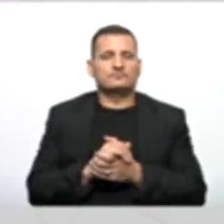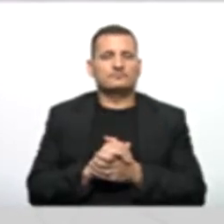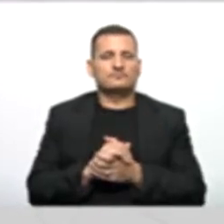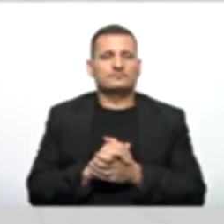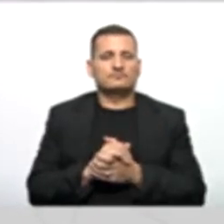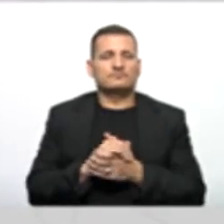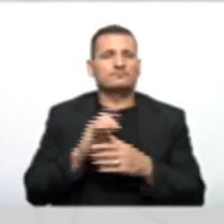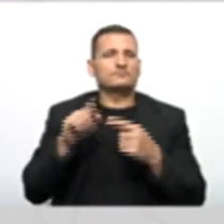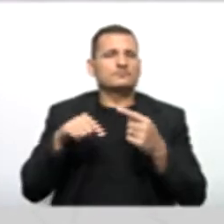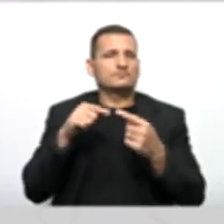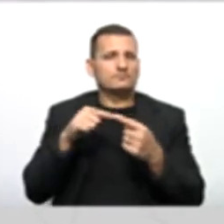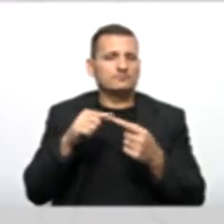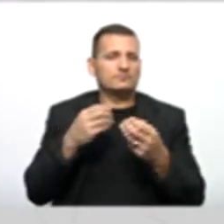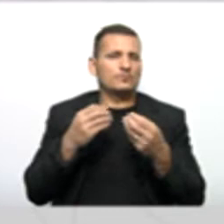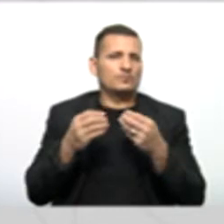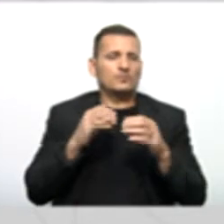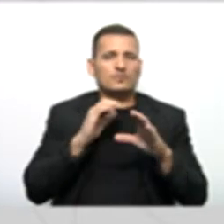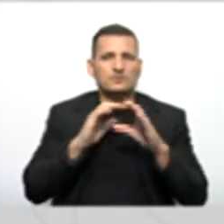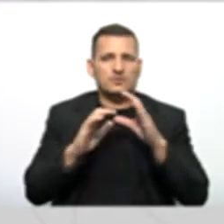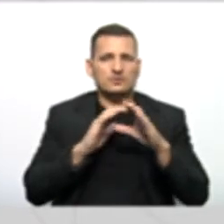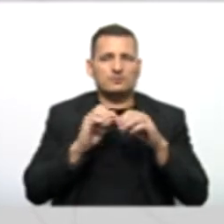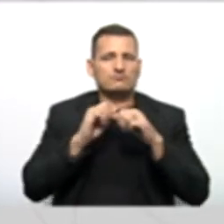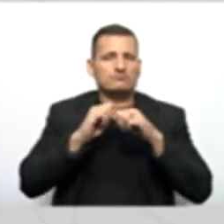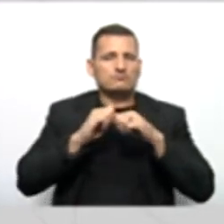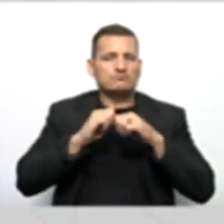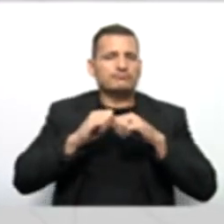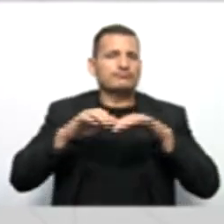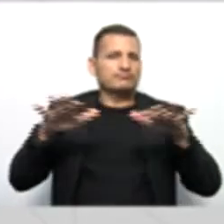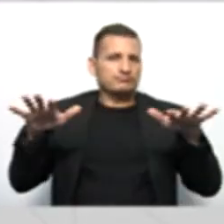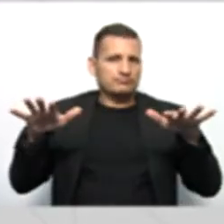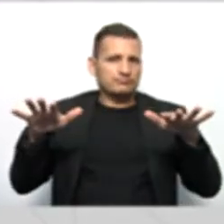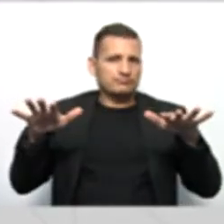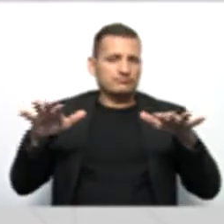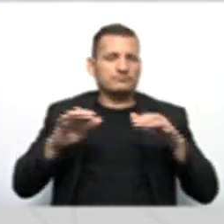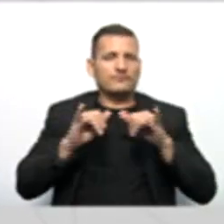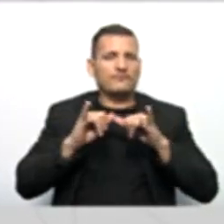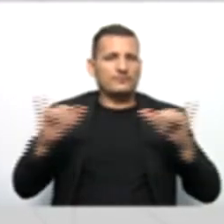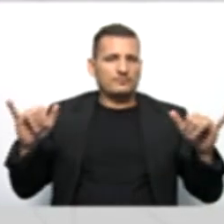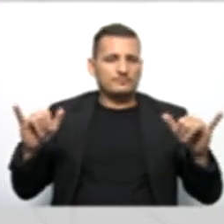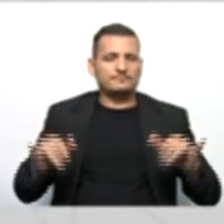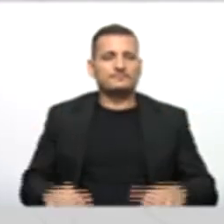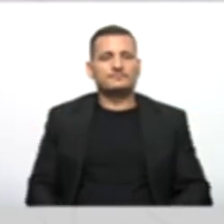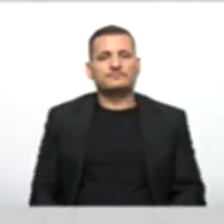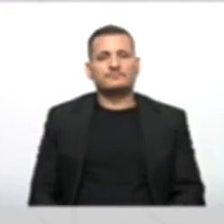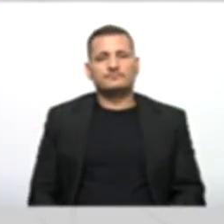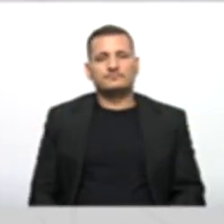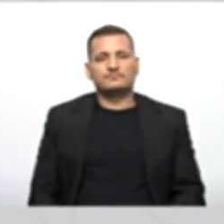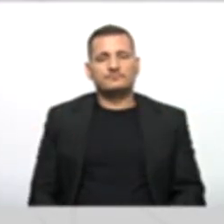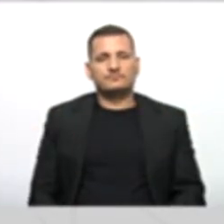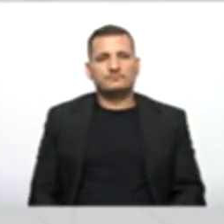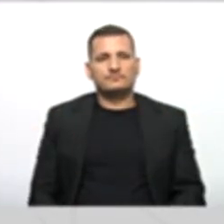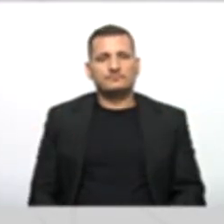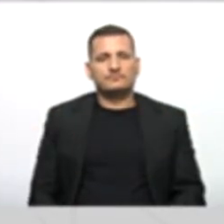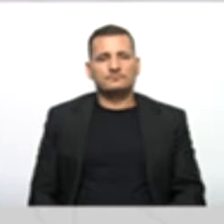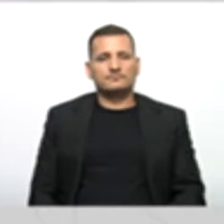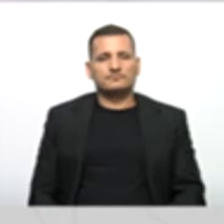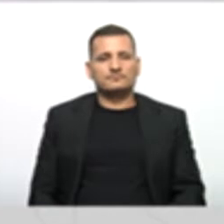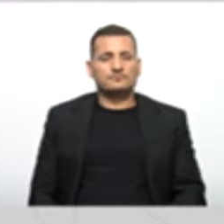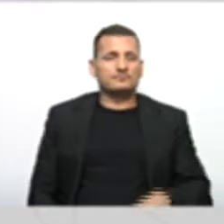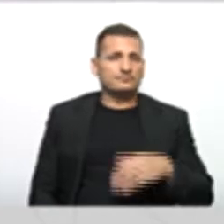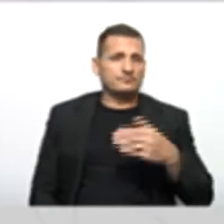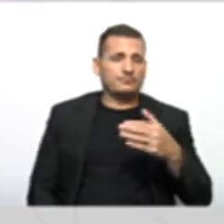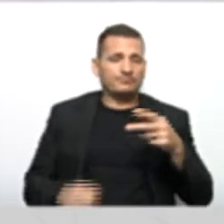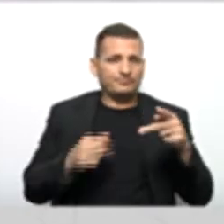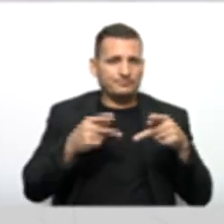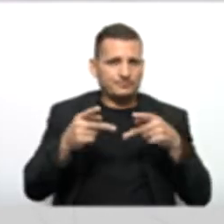nossos objetivos ao conhecimento de todos, partes interessadas e equipe do nosso projeto, tá? Quando a gente fala em